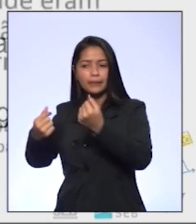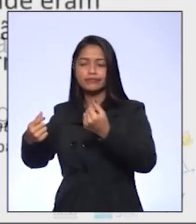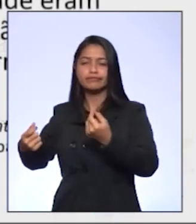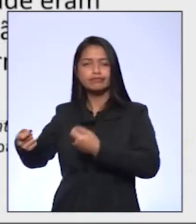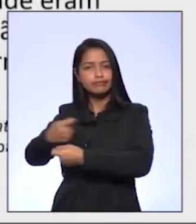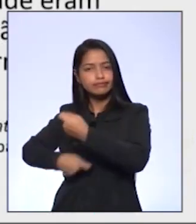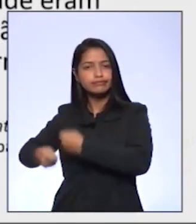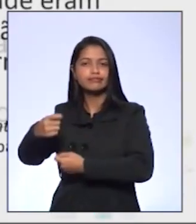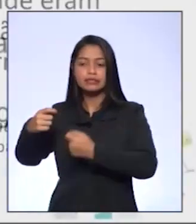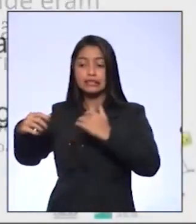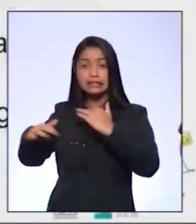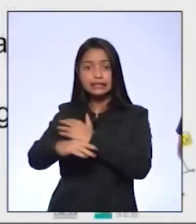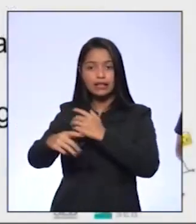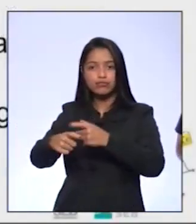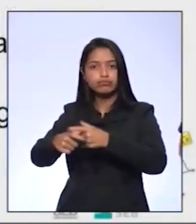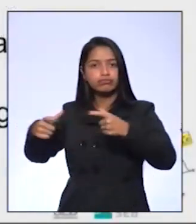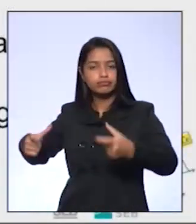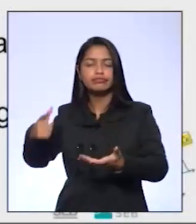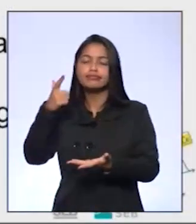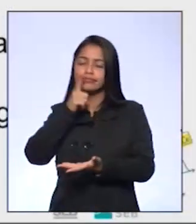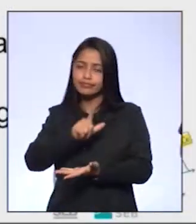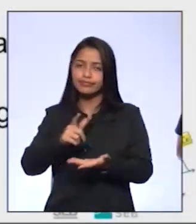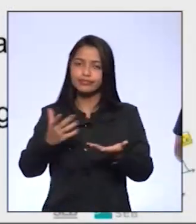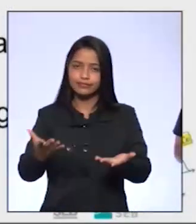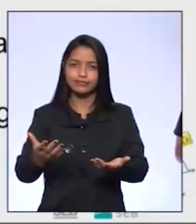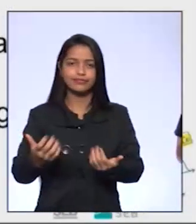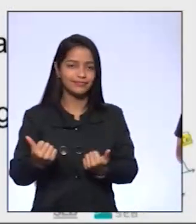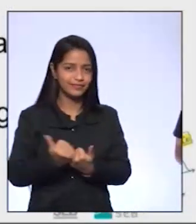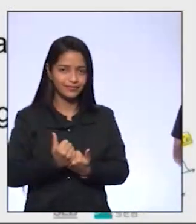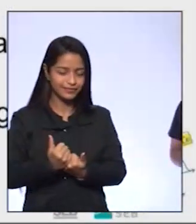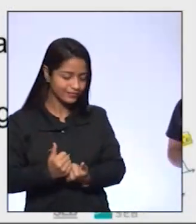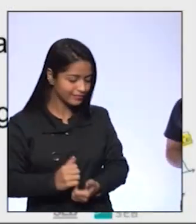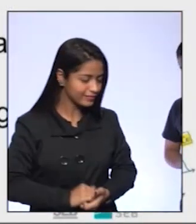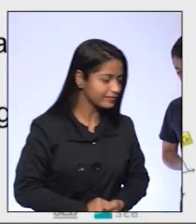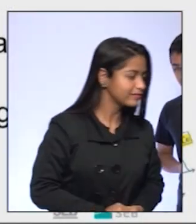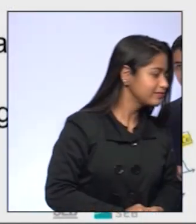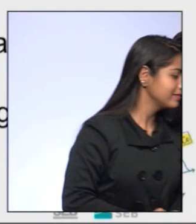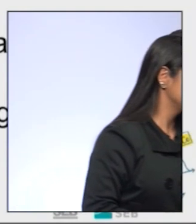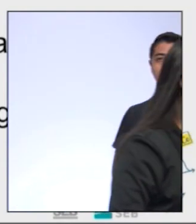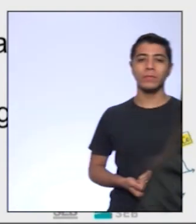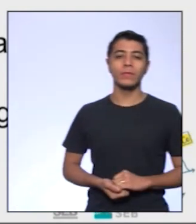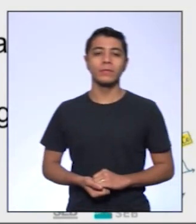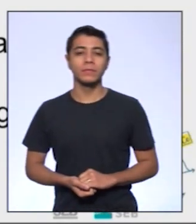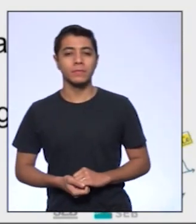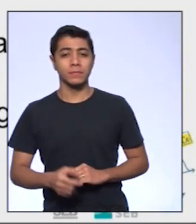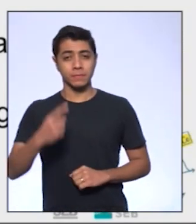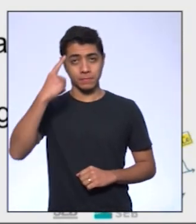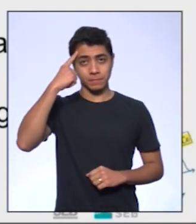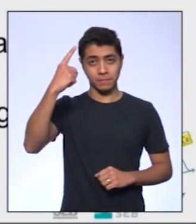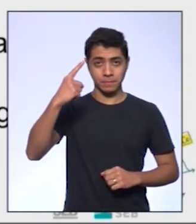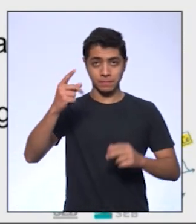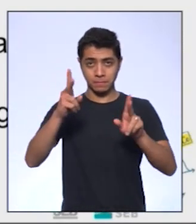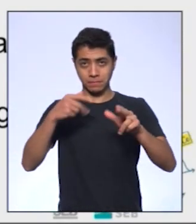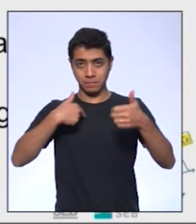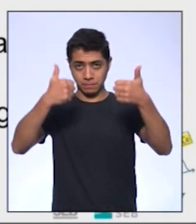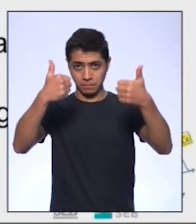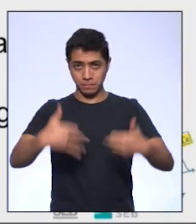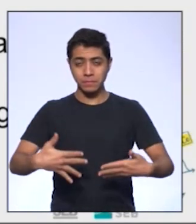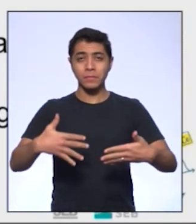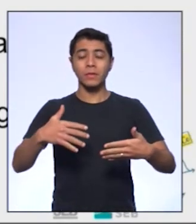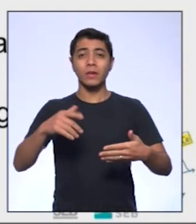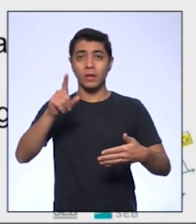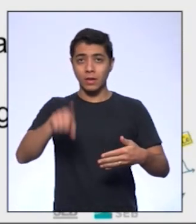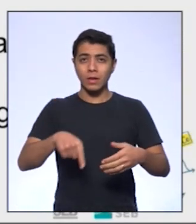E claro, como eu havia te falado, estamos no período da transição feudo-capitalista. É a